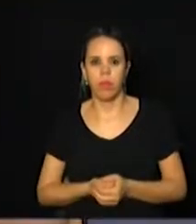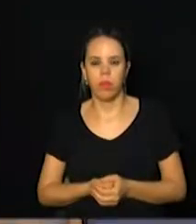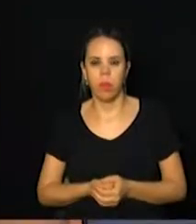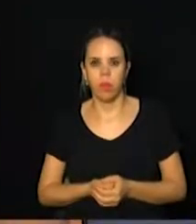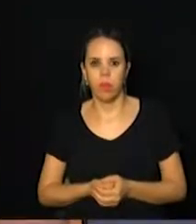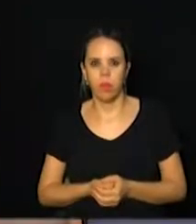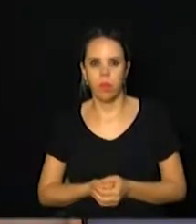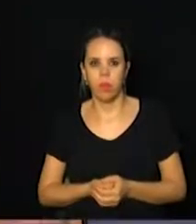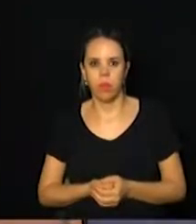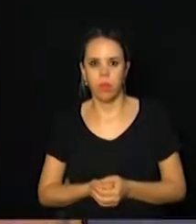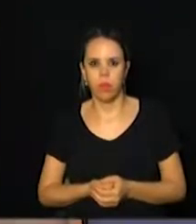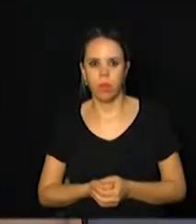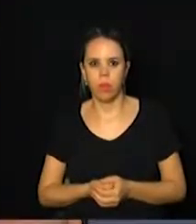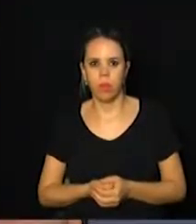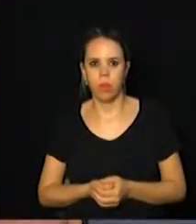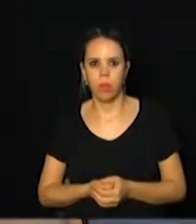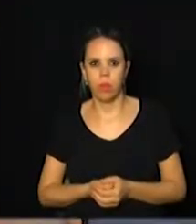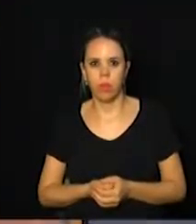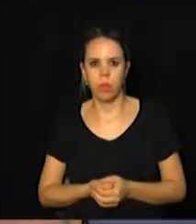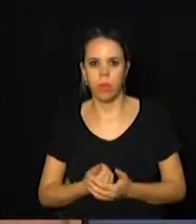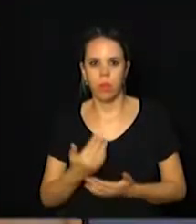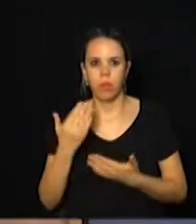exceção agradecer